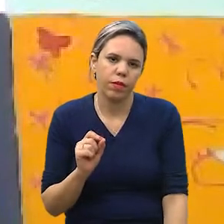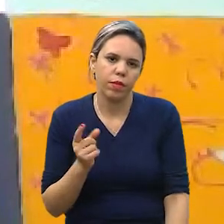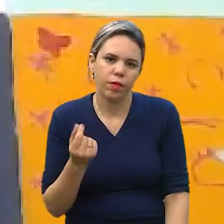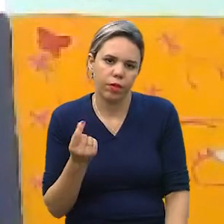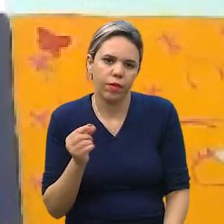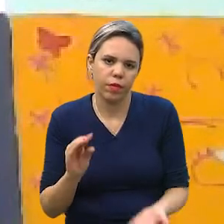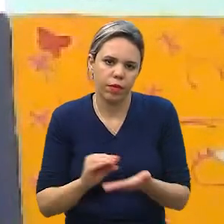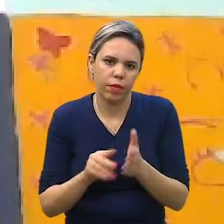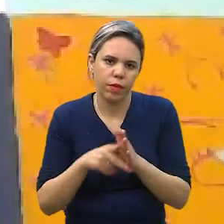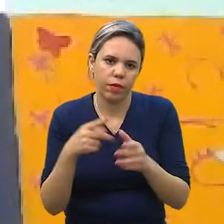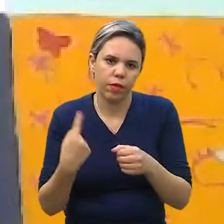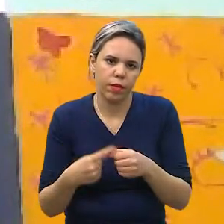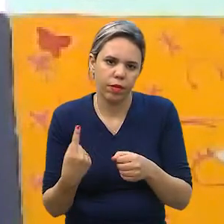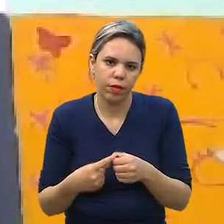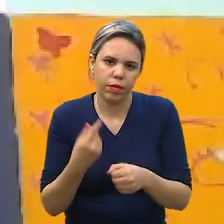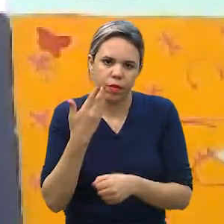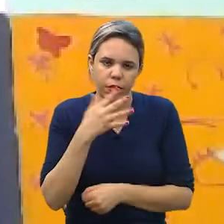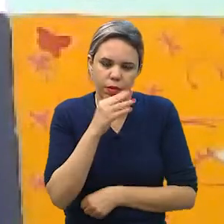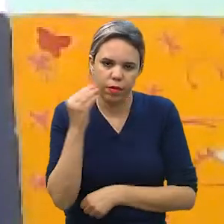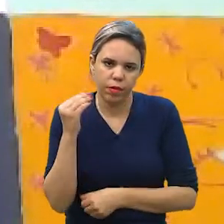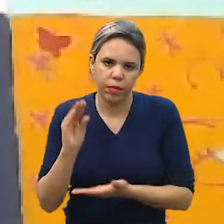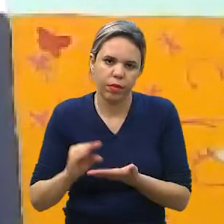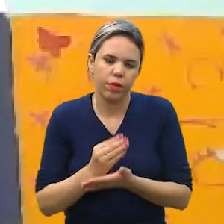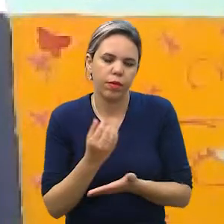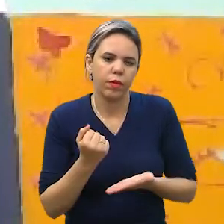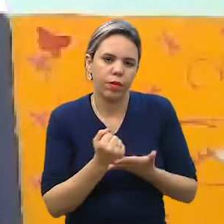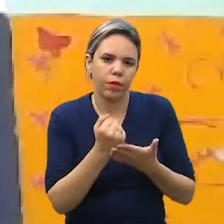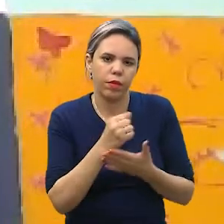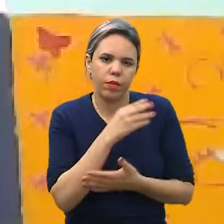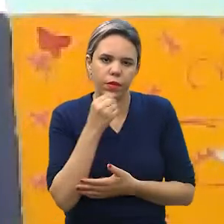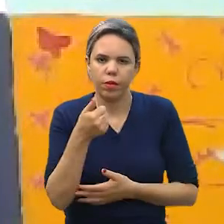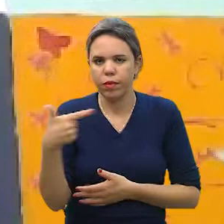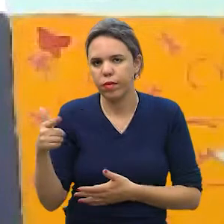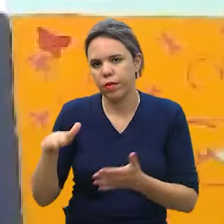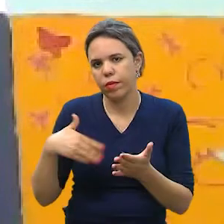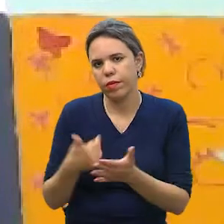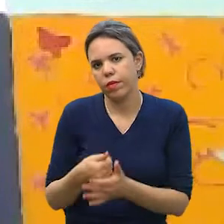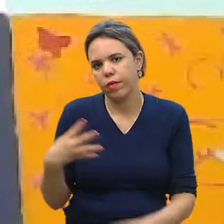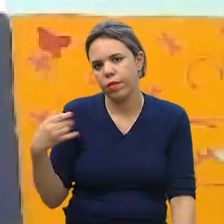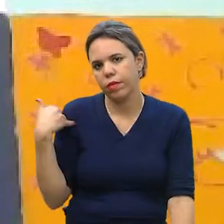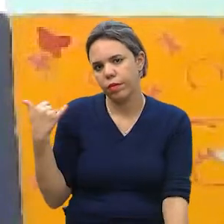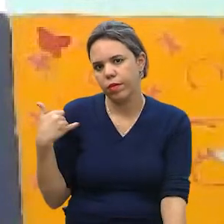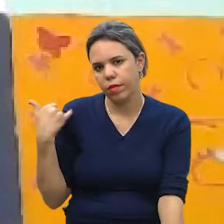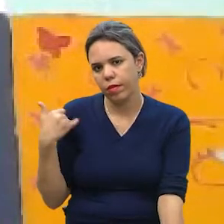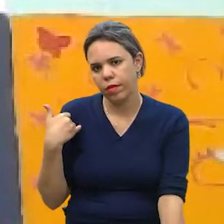Fundo Municipal da Criança e do Adolescente, né, para crianças de 12 a 14 anos,